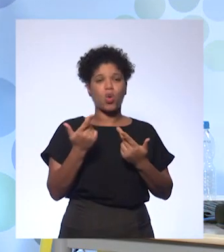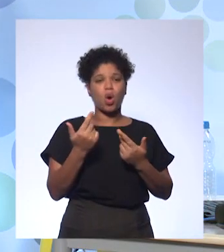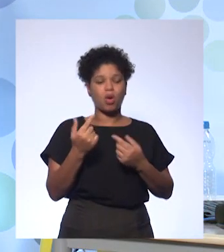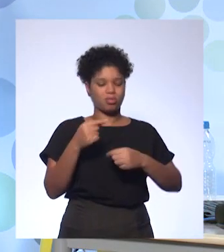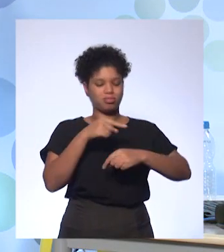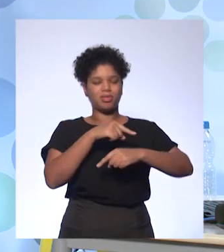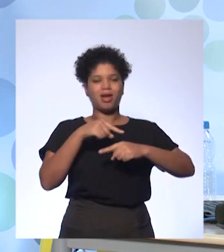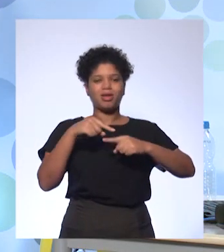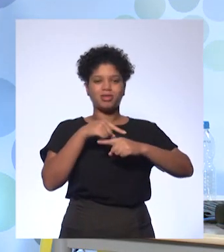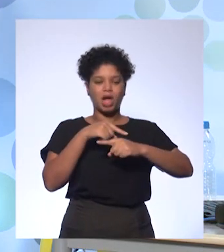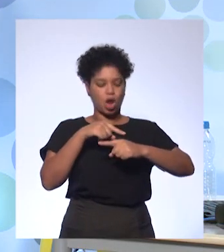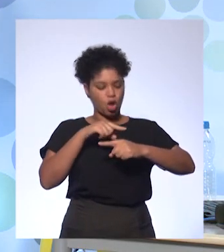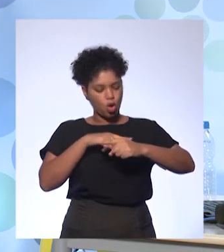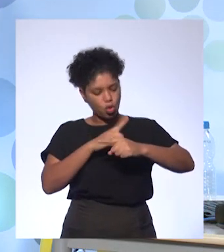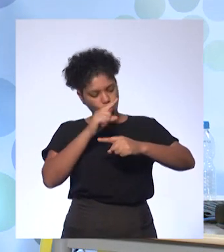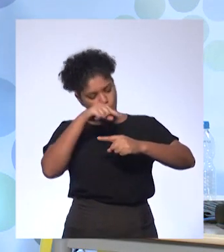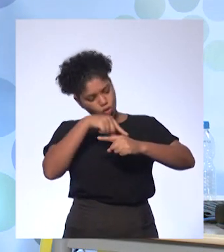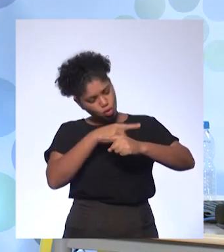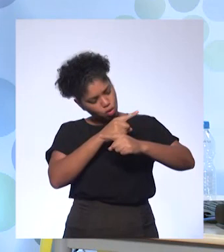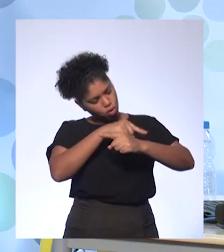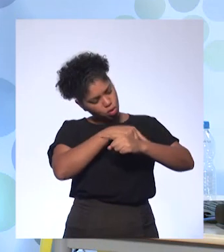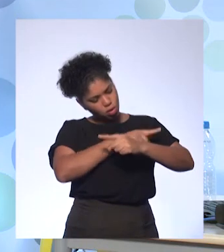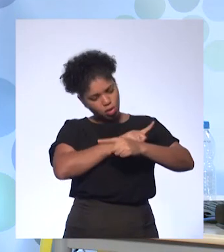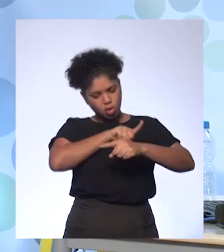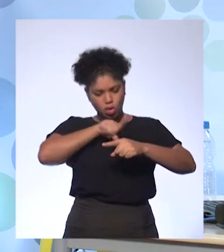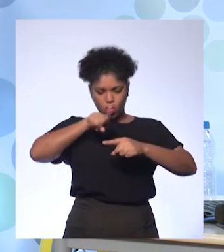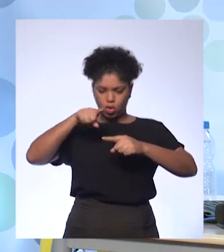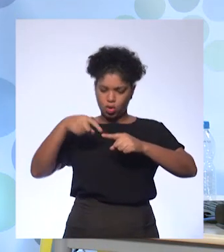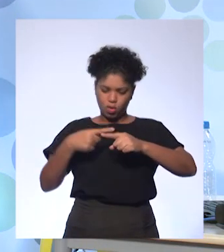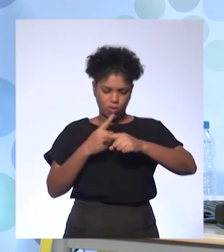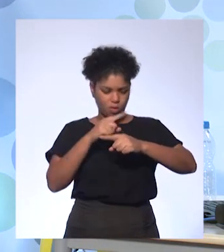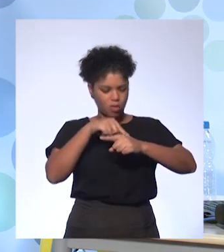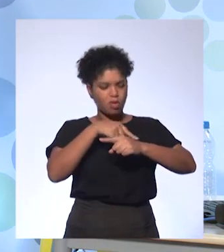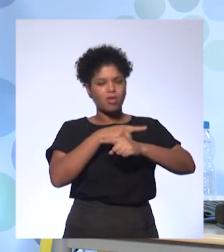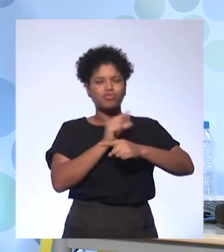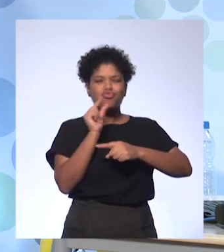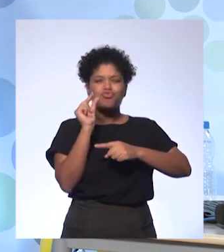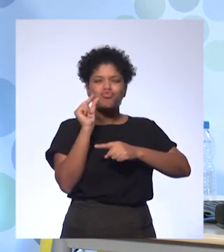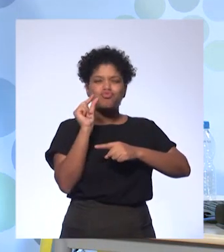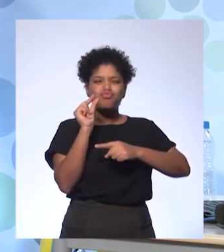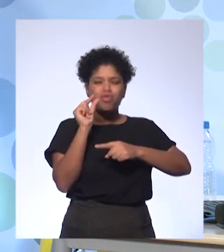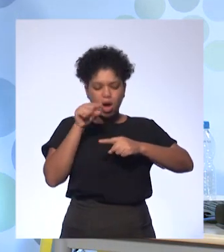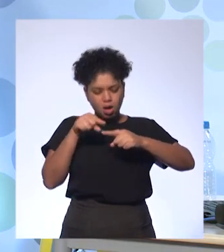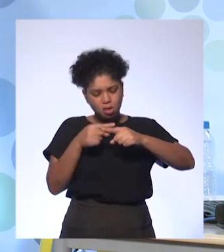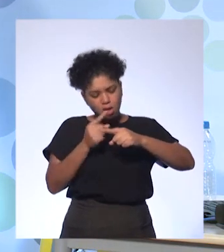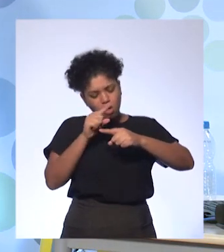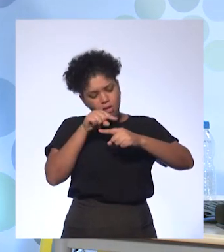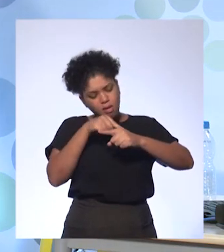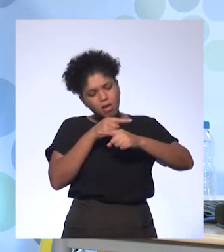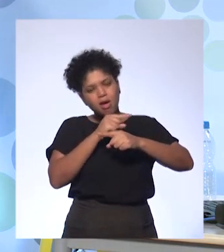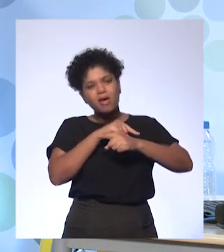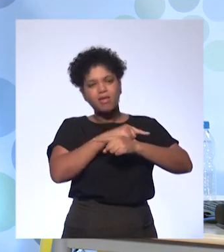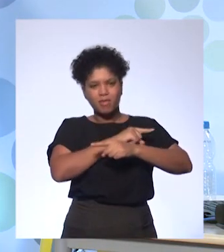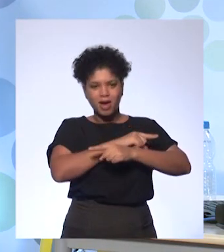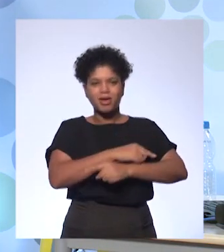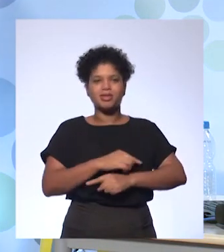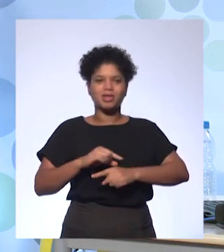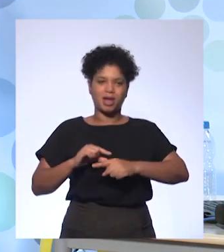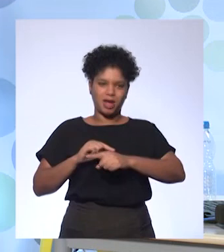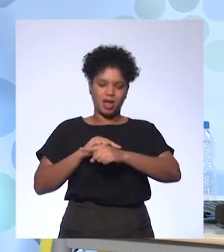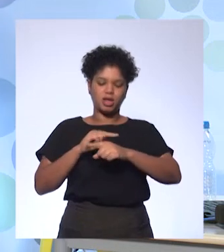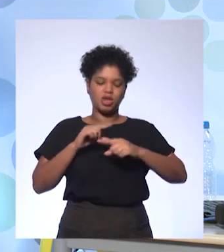Então, tudo vai ocorrer através desses vasinhos aí, tá? Então, apresenta